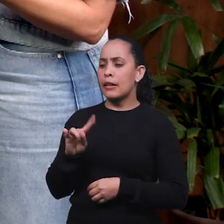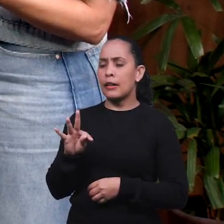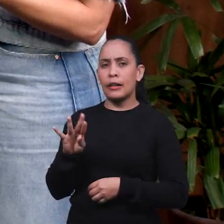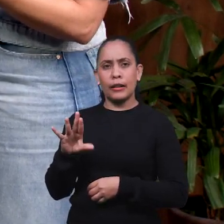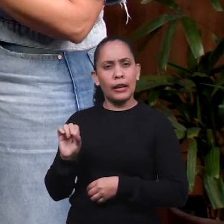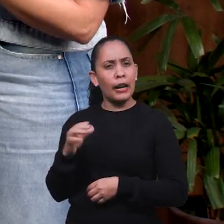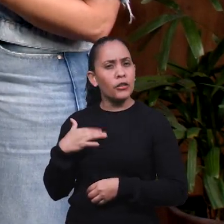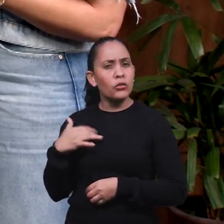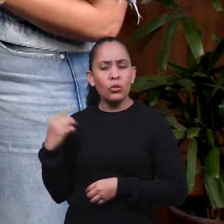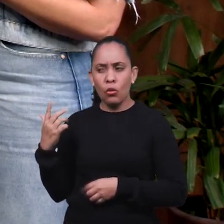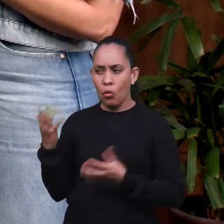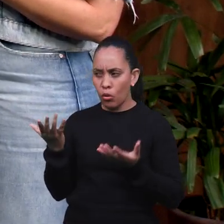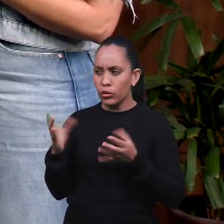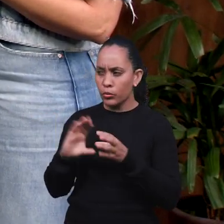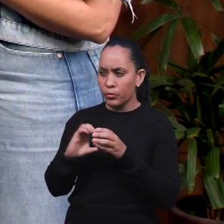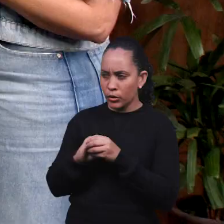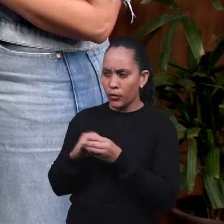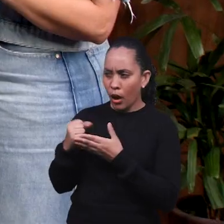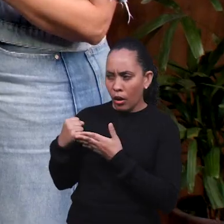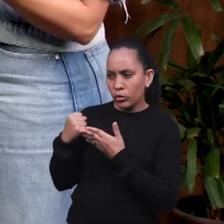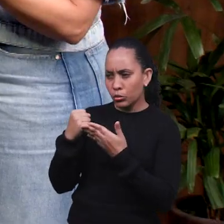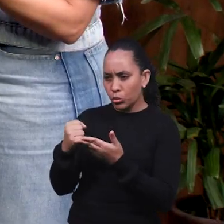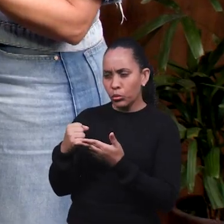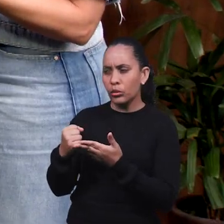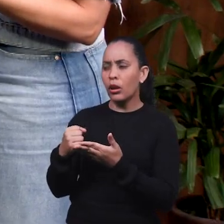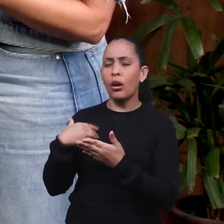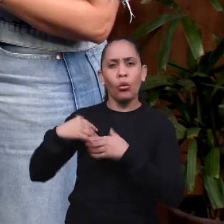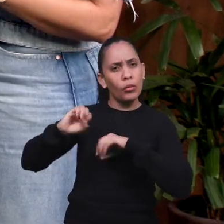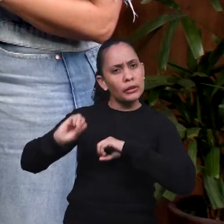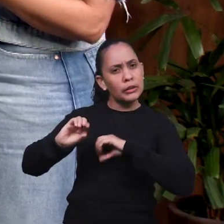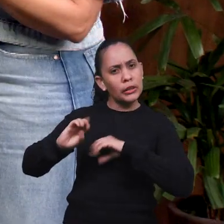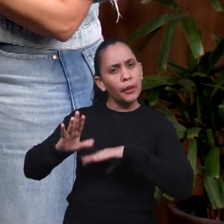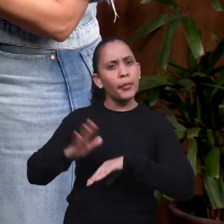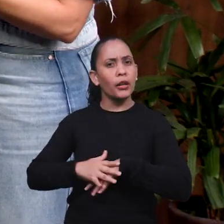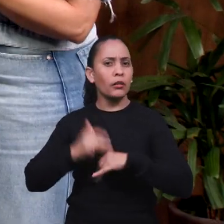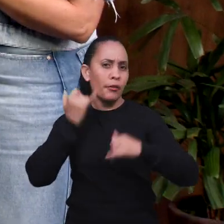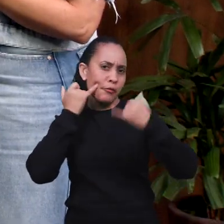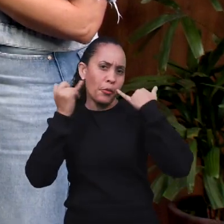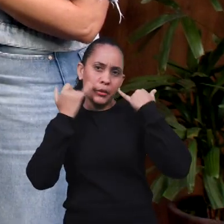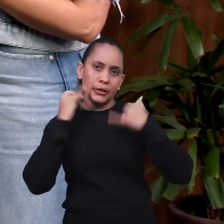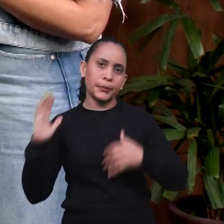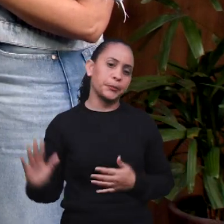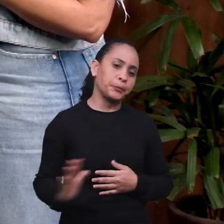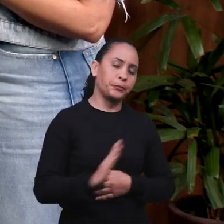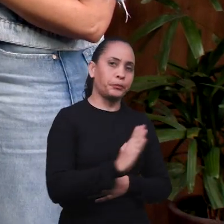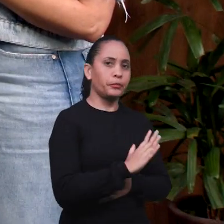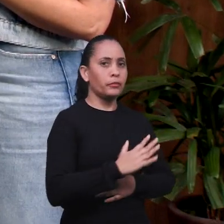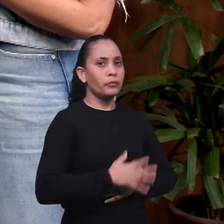cooperativas, no geral, ajudam nesse aspecto? Trazem algum treinamento, alguma informação extra?